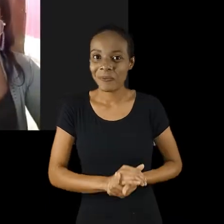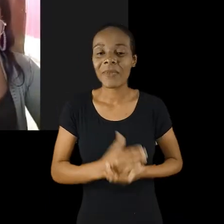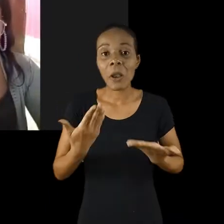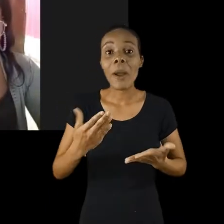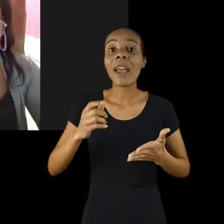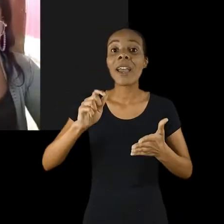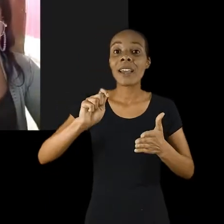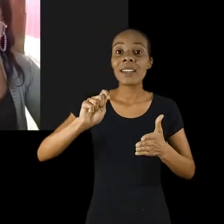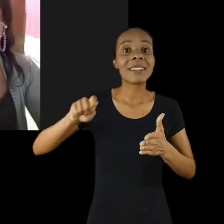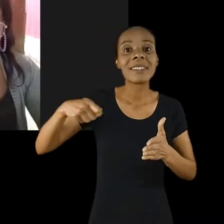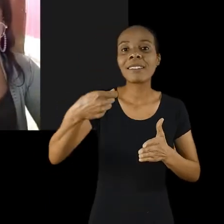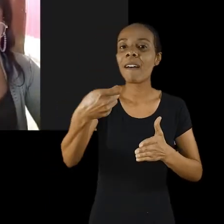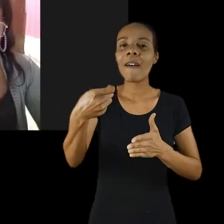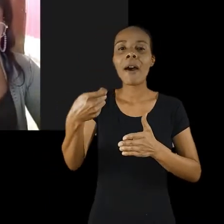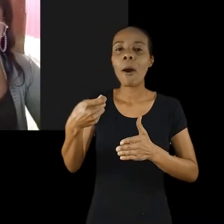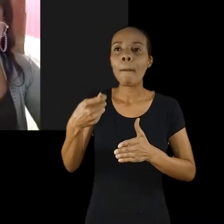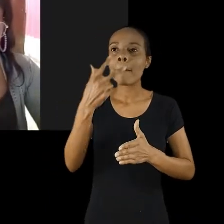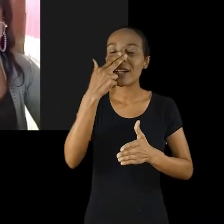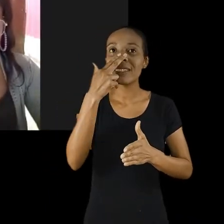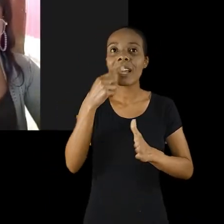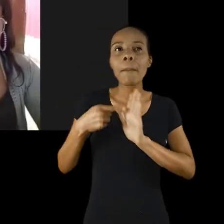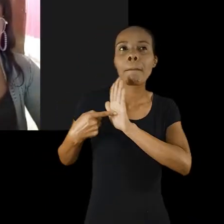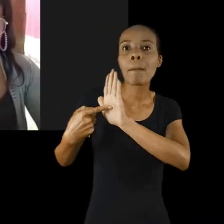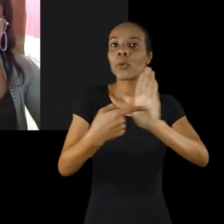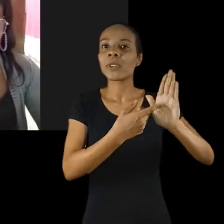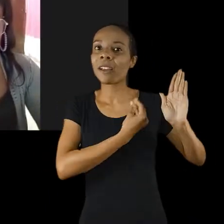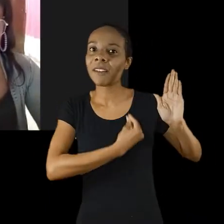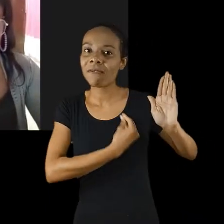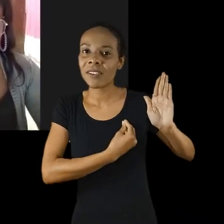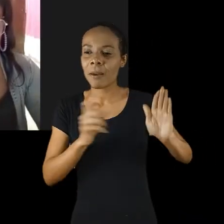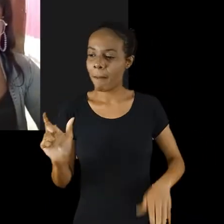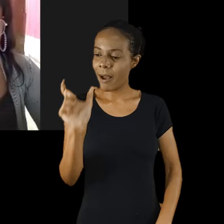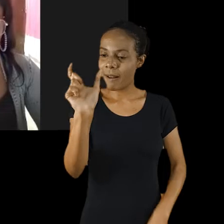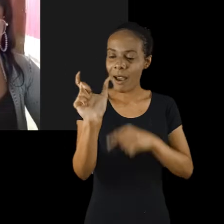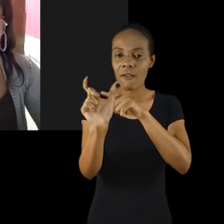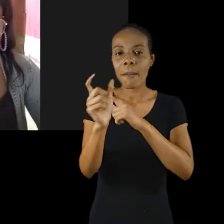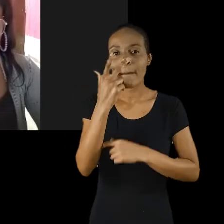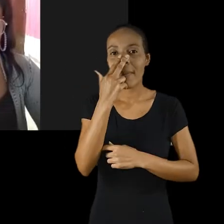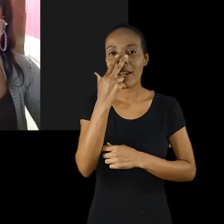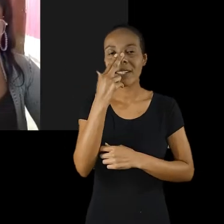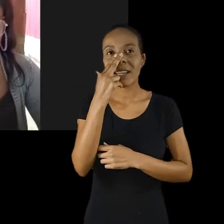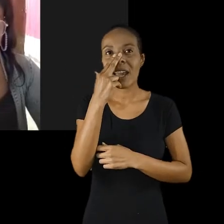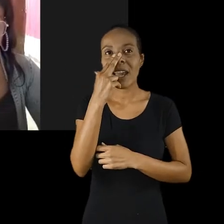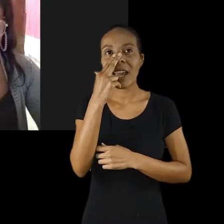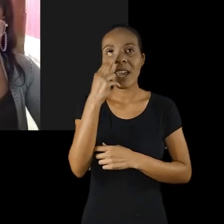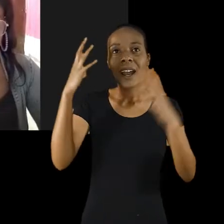carrega ela no nosso corpo, é a nossa segunda cabeça. Eu digo que é a nossa segunda ori,